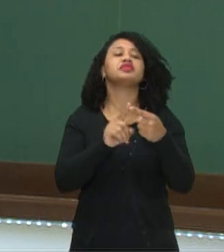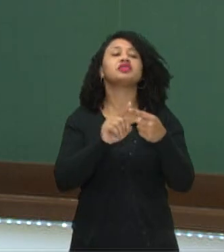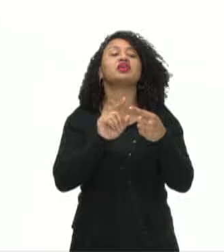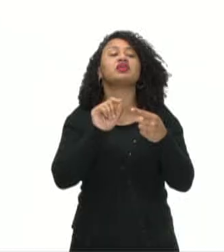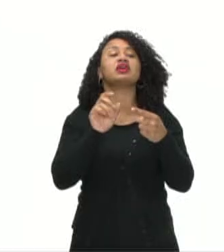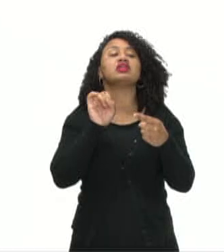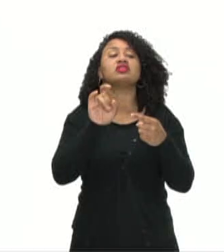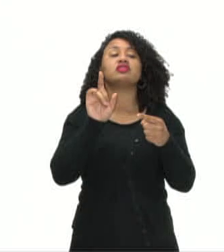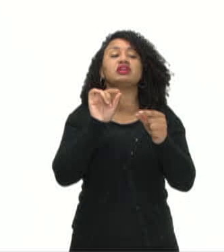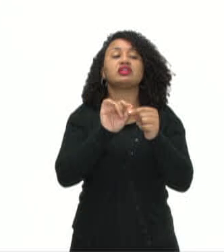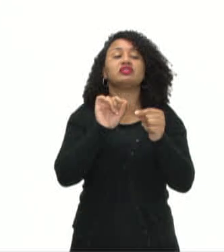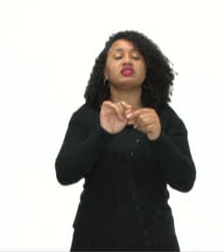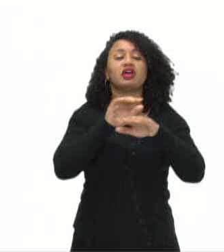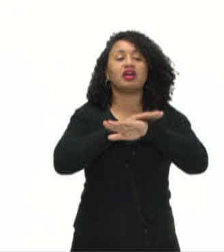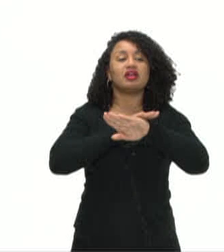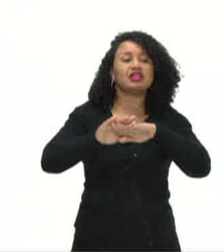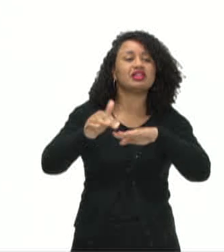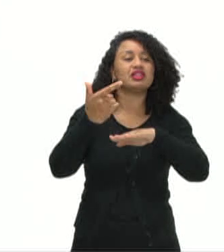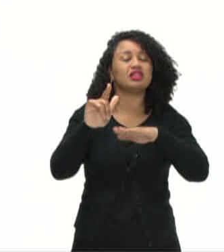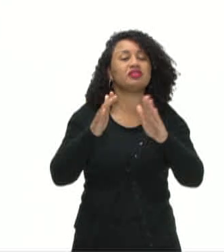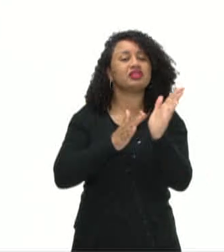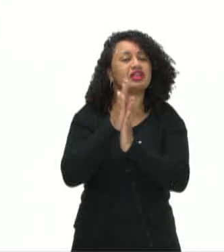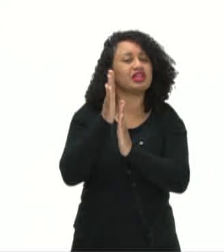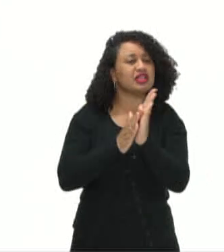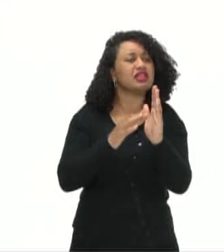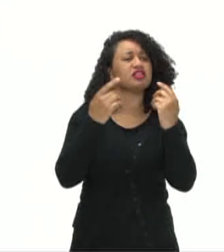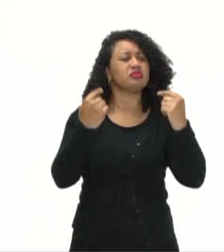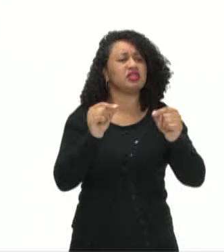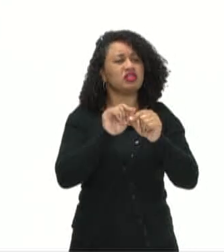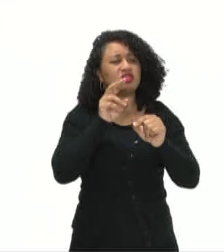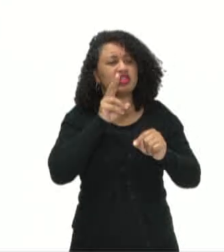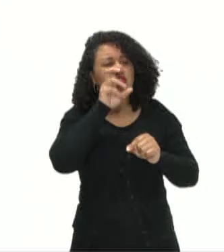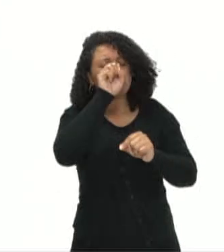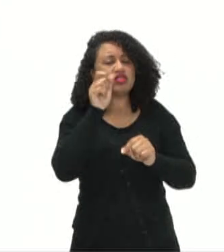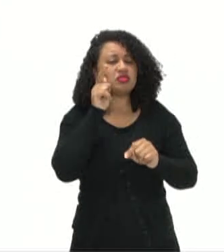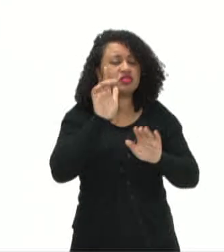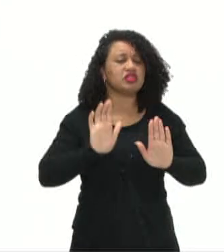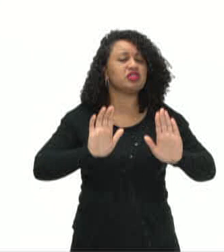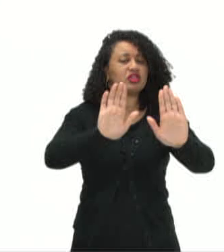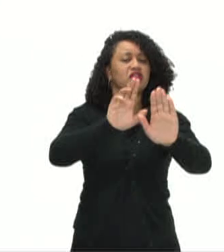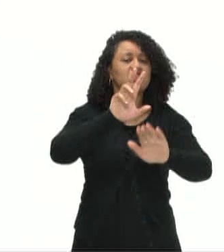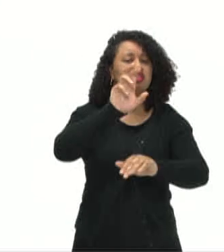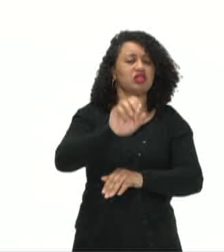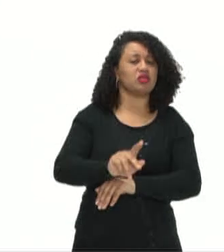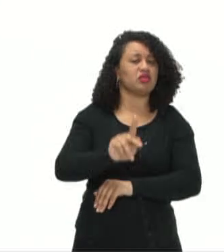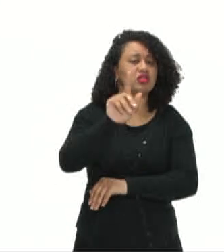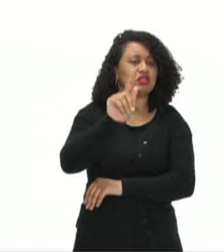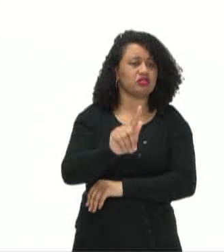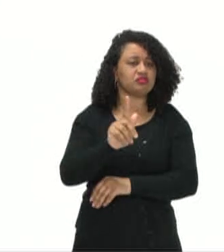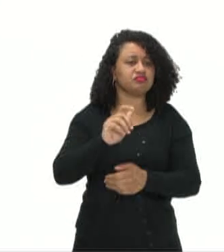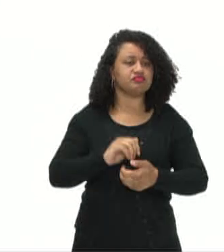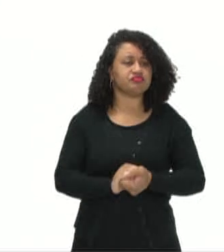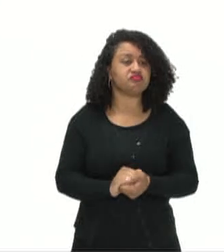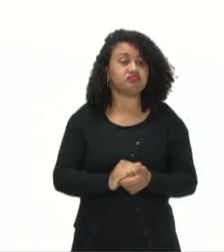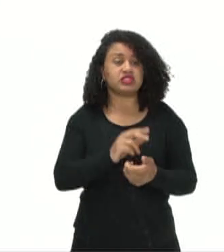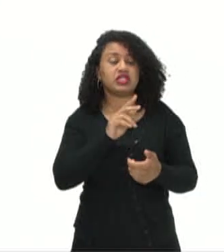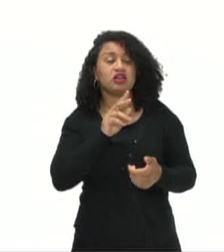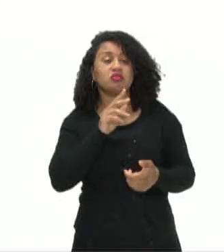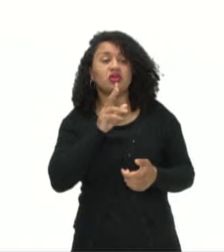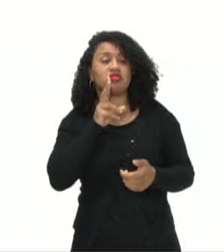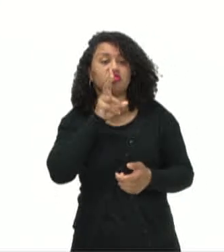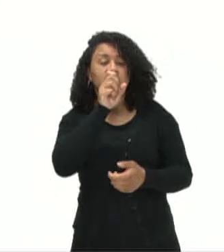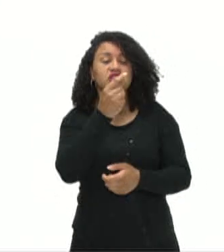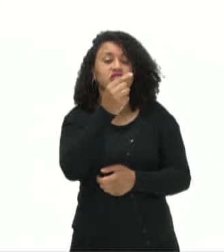se você deixar o piso sem atrito, é preciso fazer muita força para empurrar a caixa de 50 kg? Por exemplo, uma força de 1